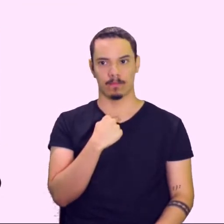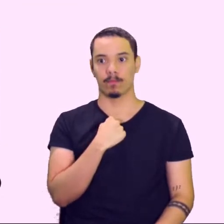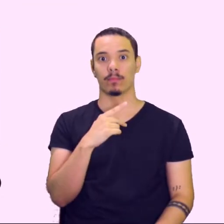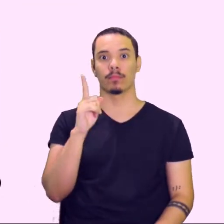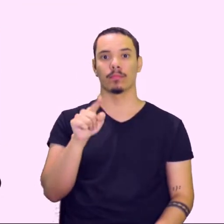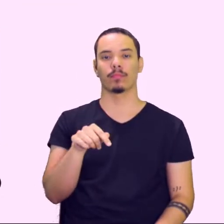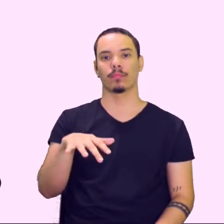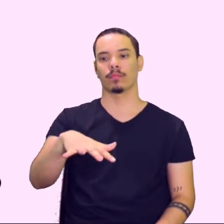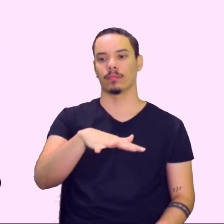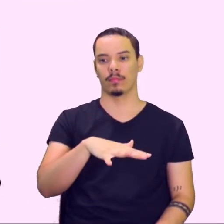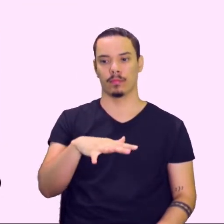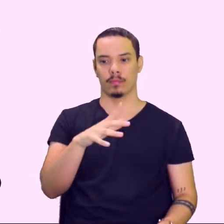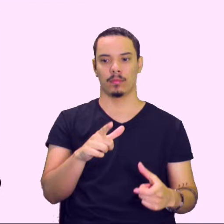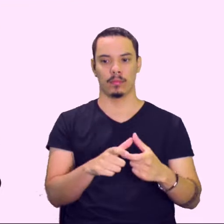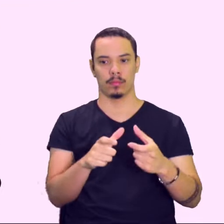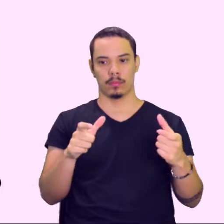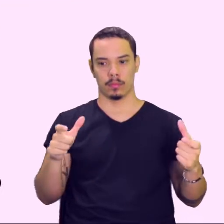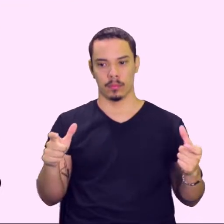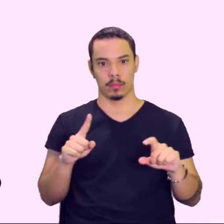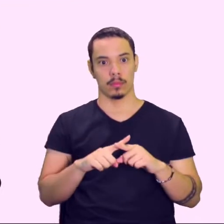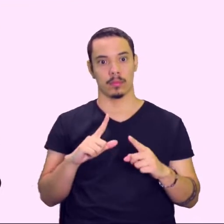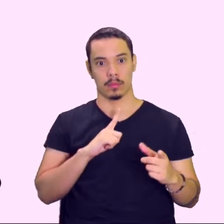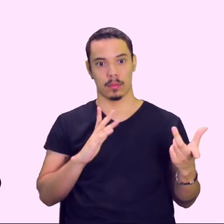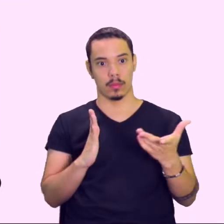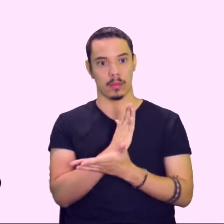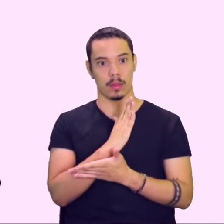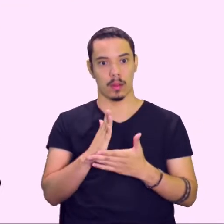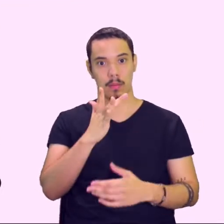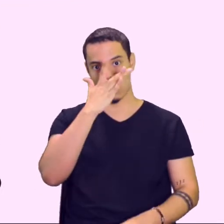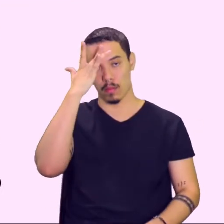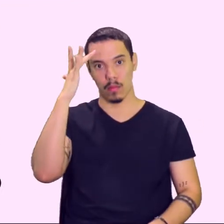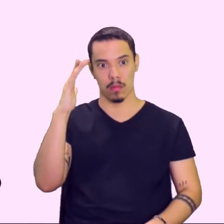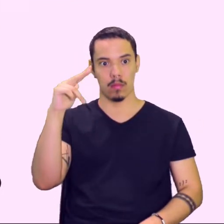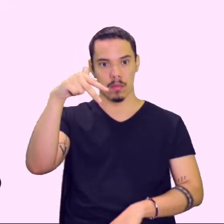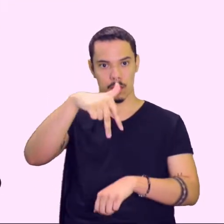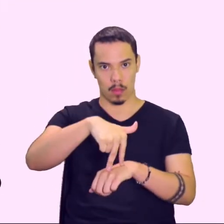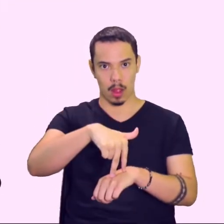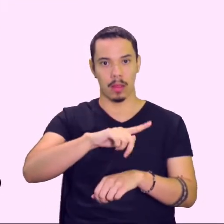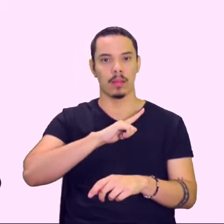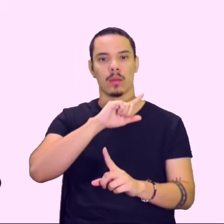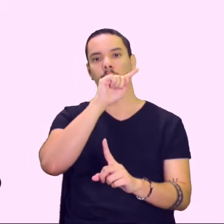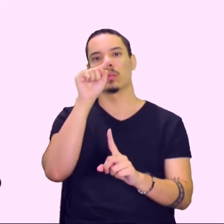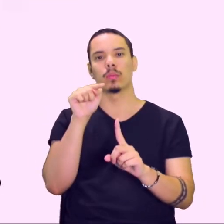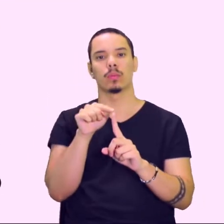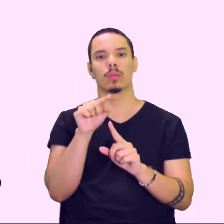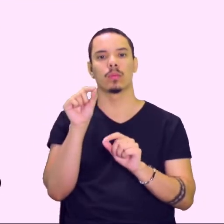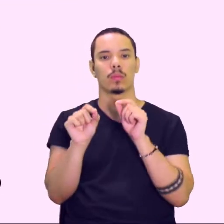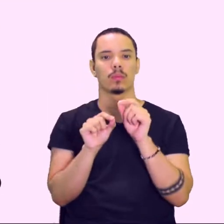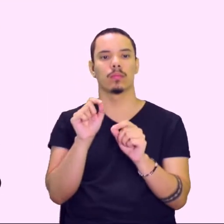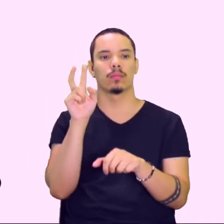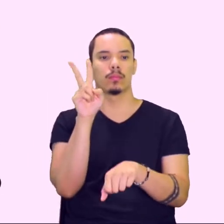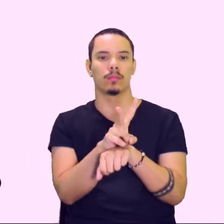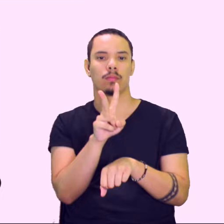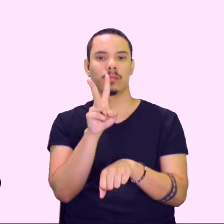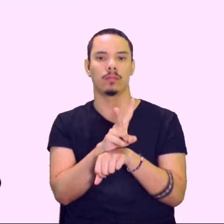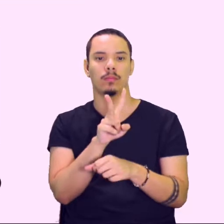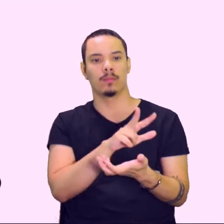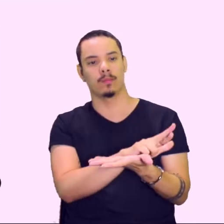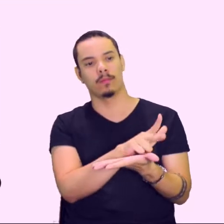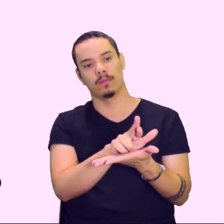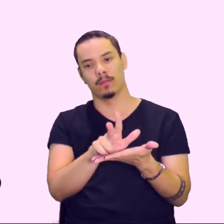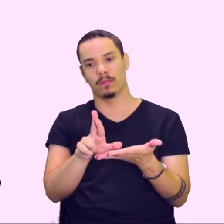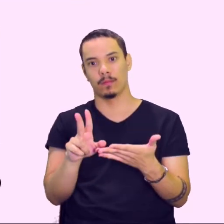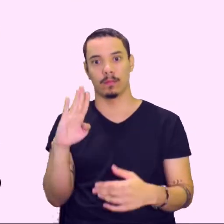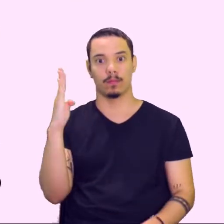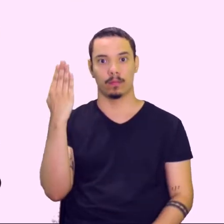geral extensa, com certo grau de ocupação humana e tem como objetivos básicos proteger a diversidade